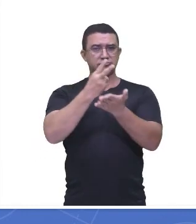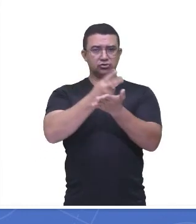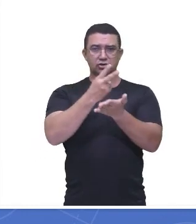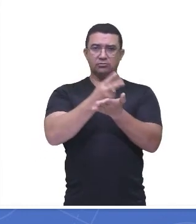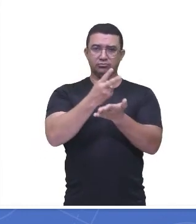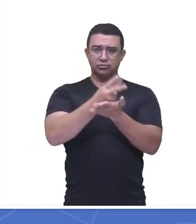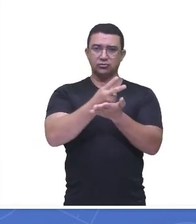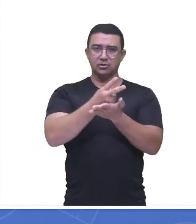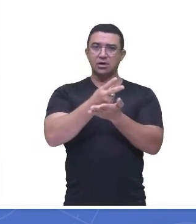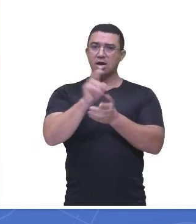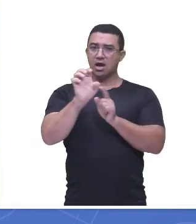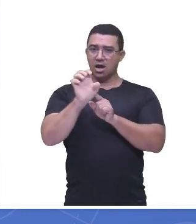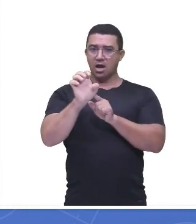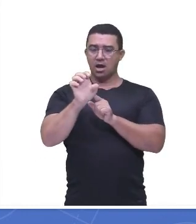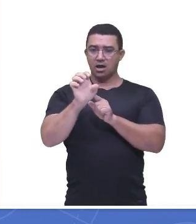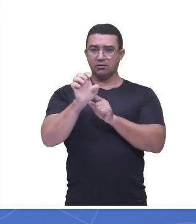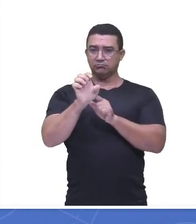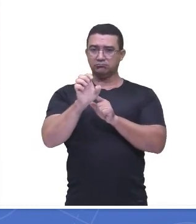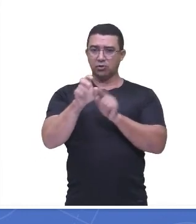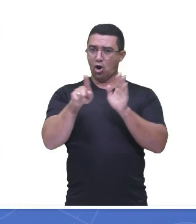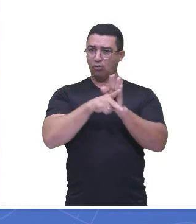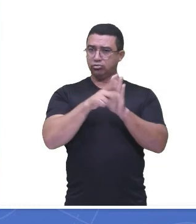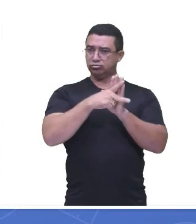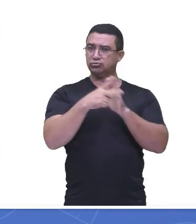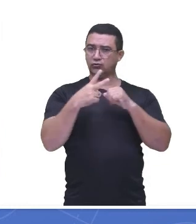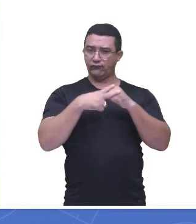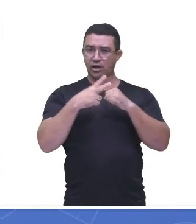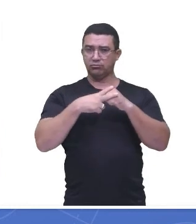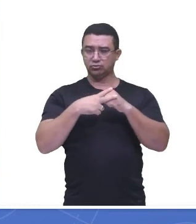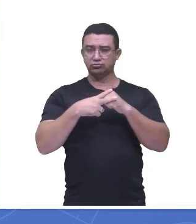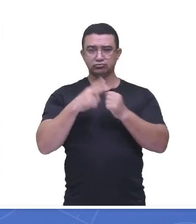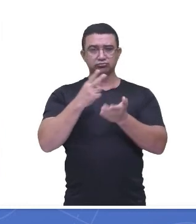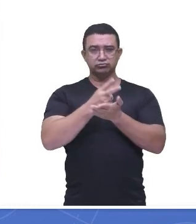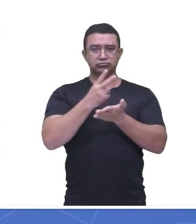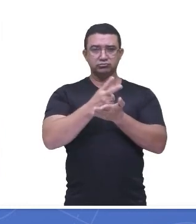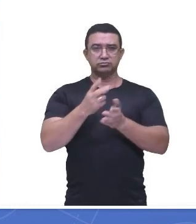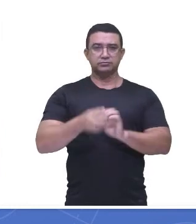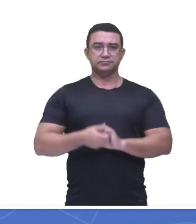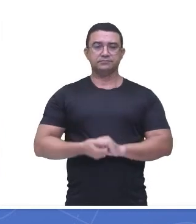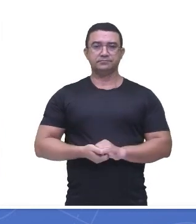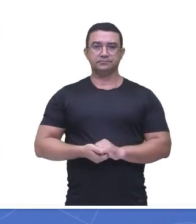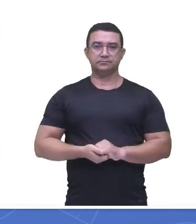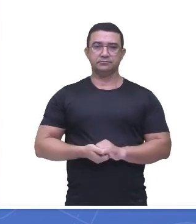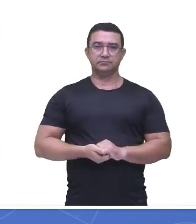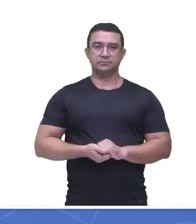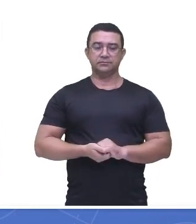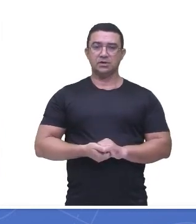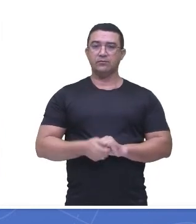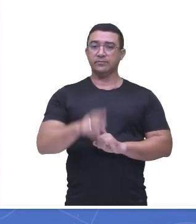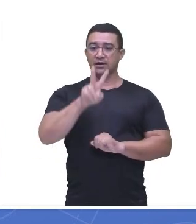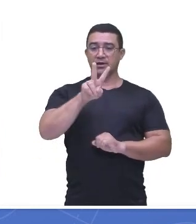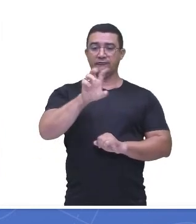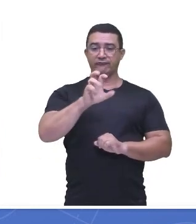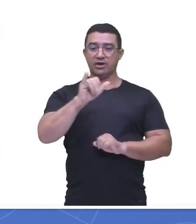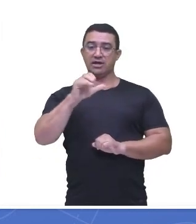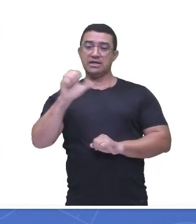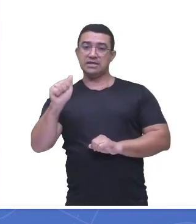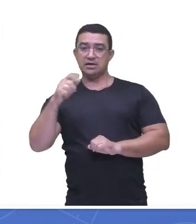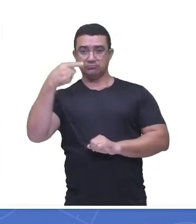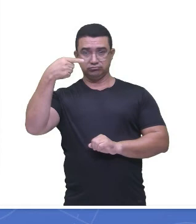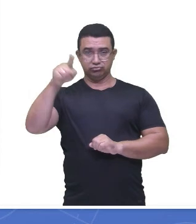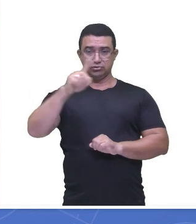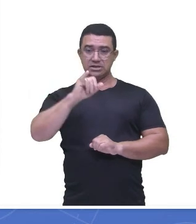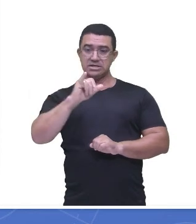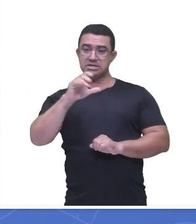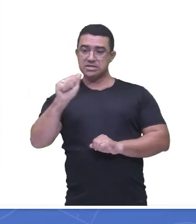permanece esse é da terminação, o que não acontece nos outros verbos, de forma alguma. Então, a particularidade dele está nesse